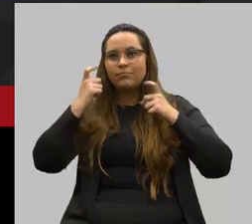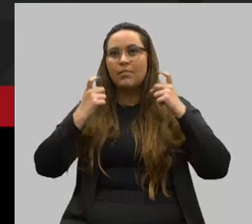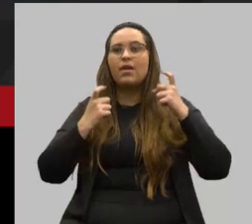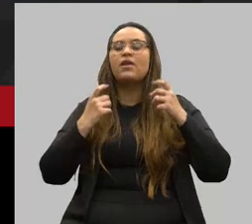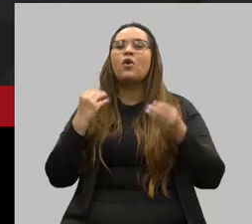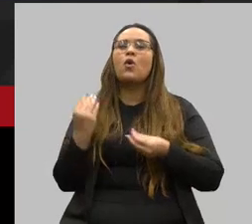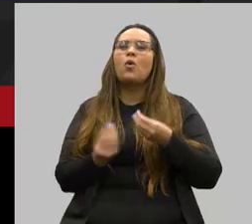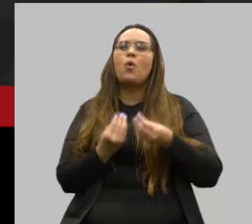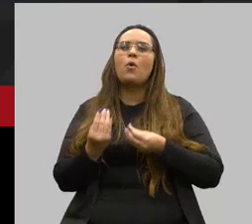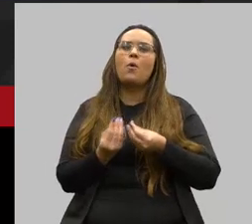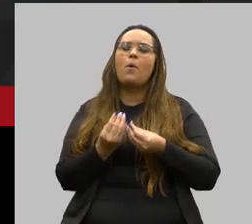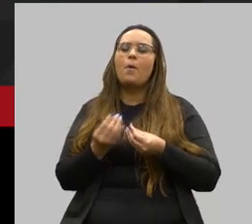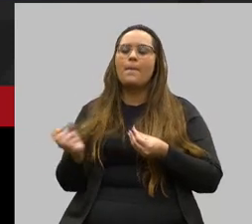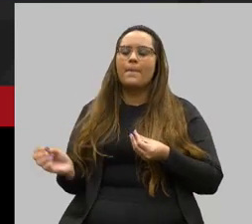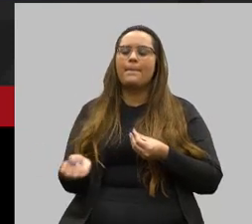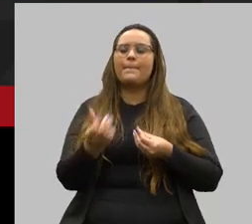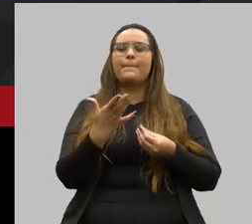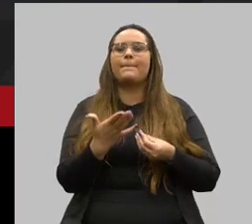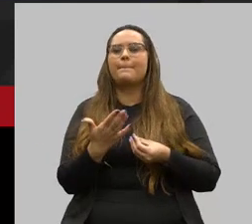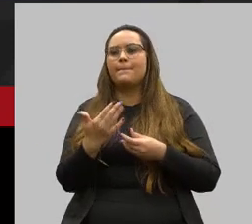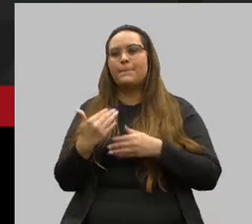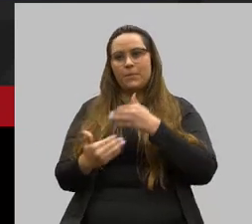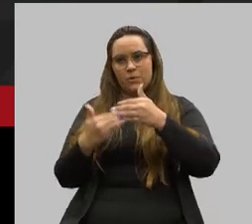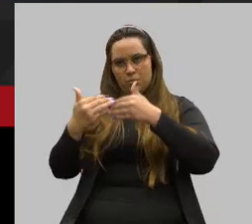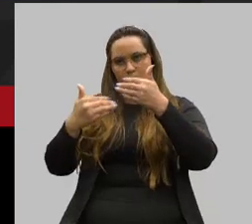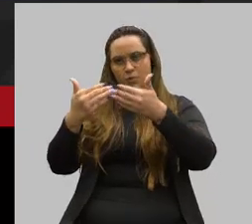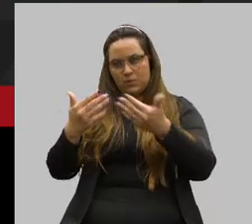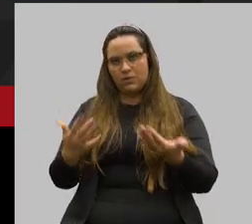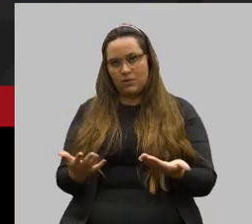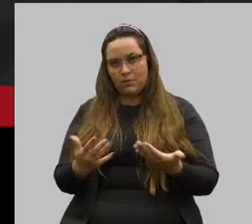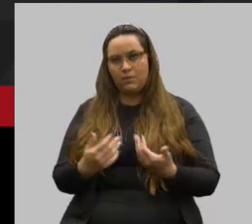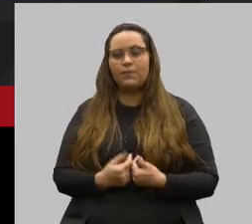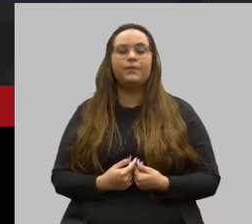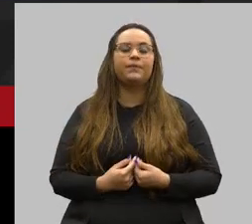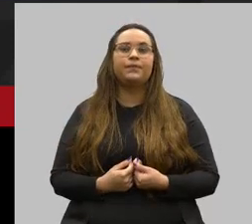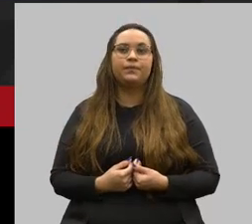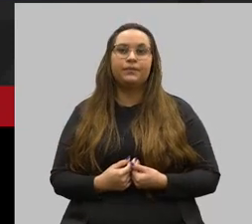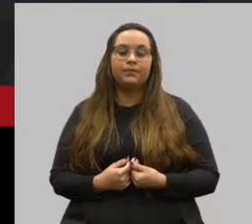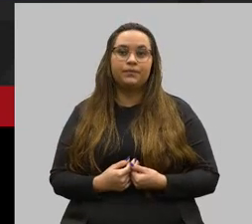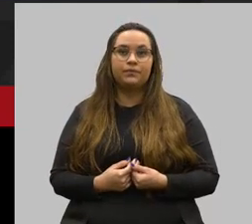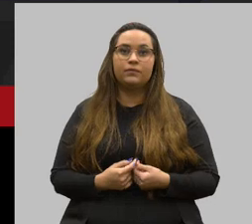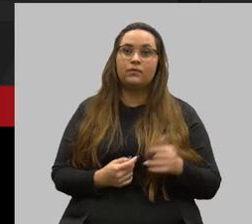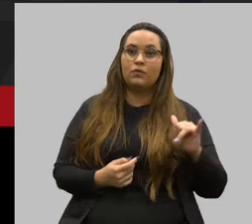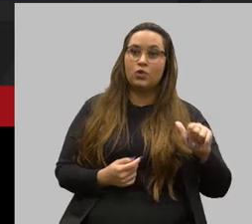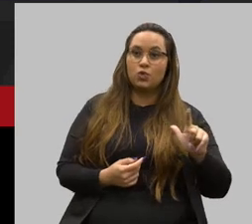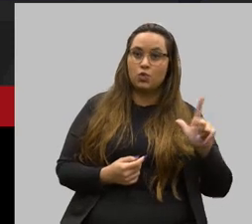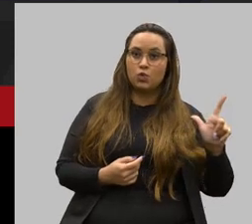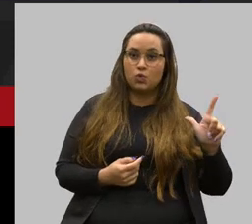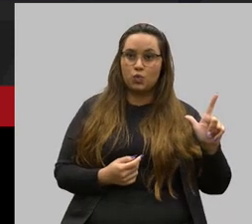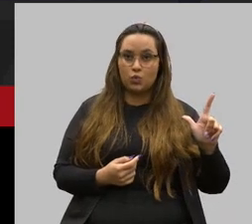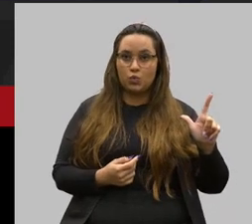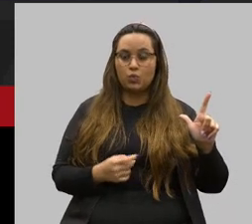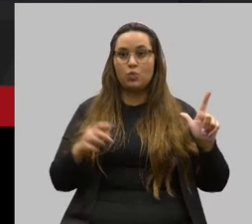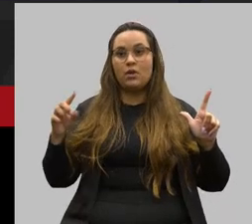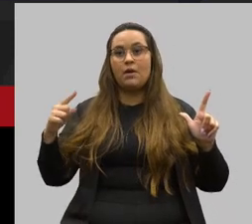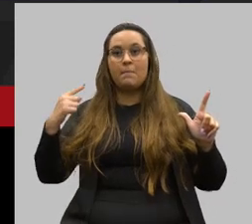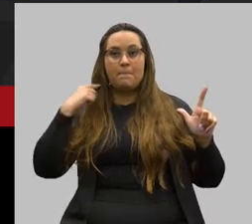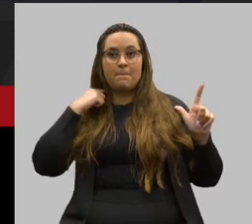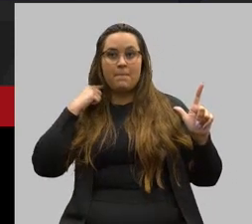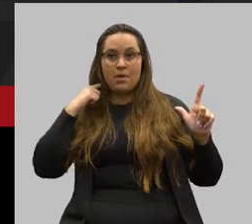atualidade dos processos de promoção então nós fizemos entre julho de 2023 a maio de